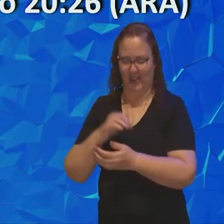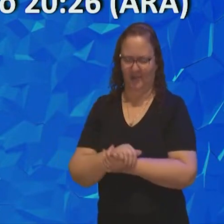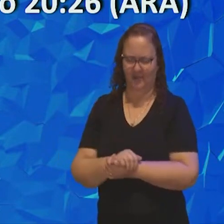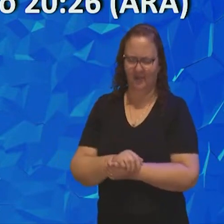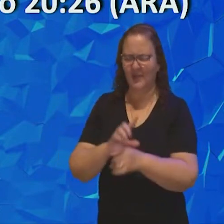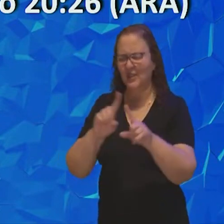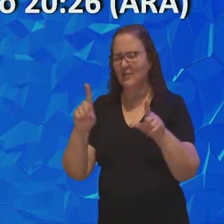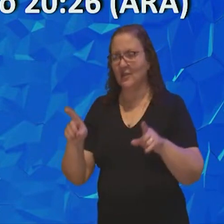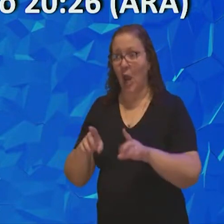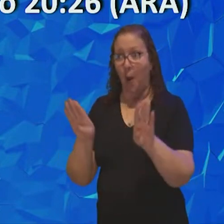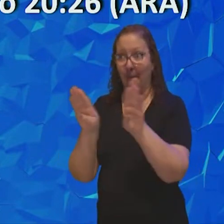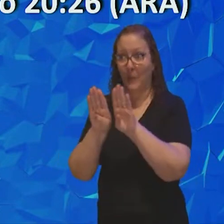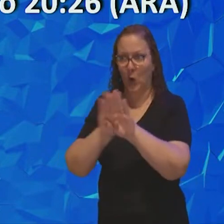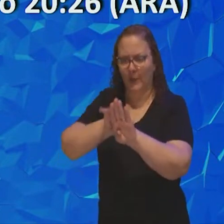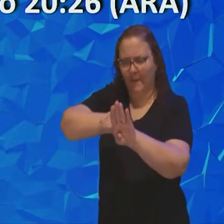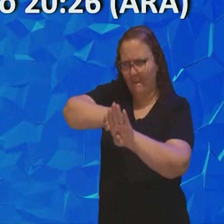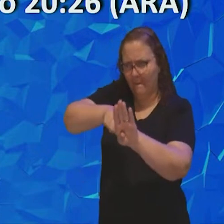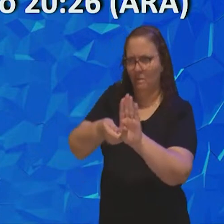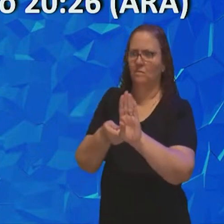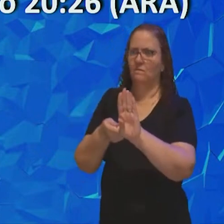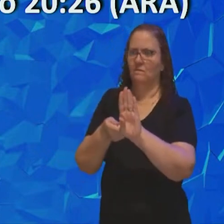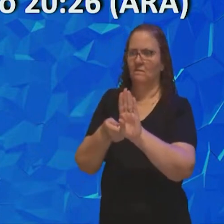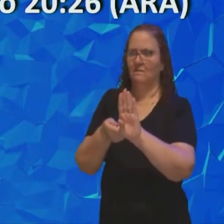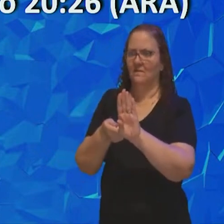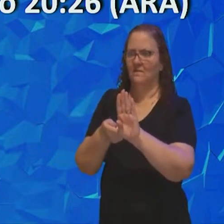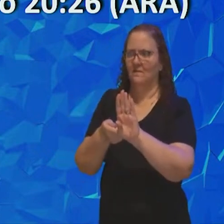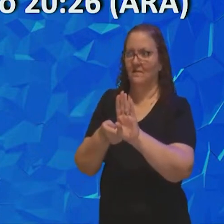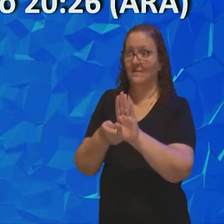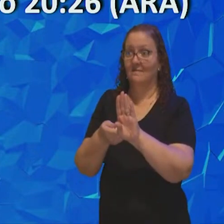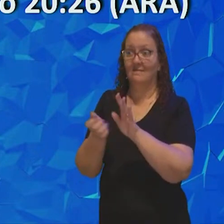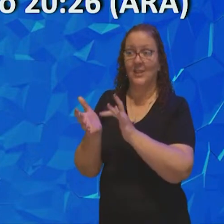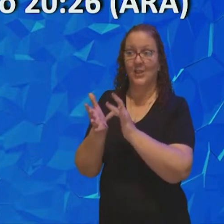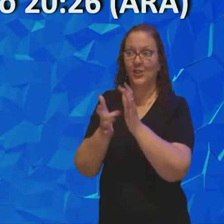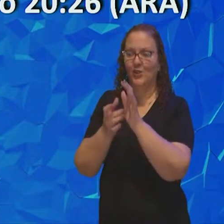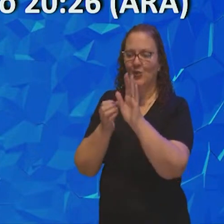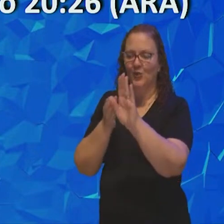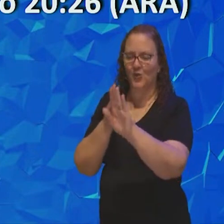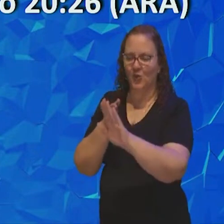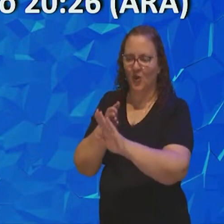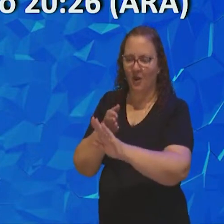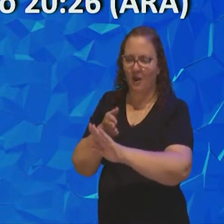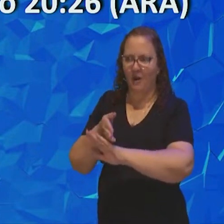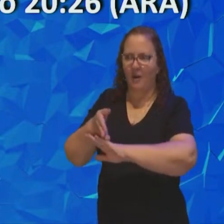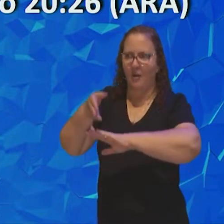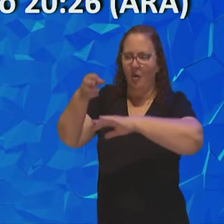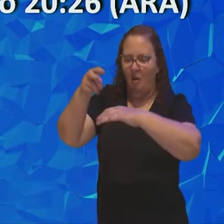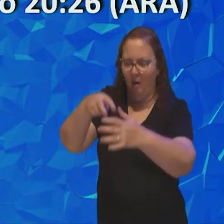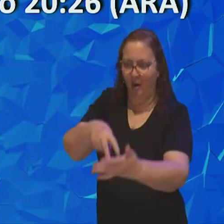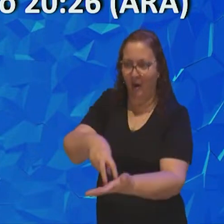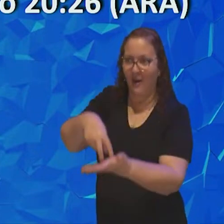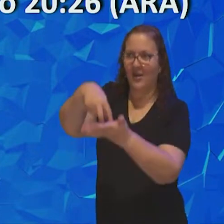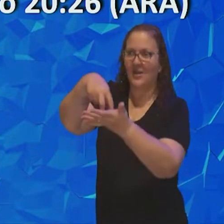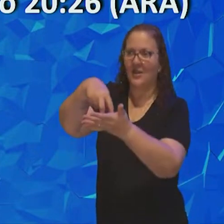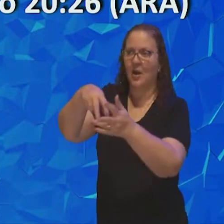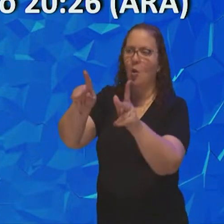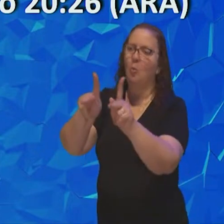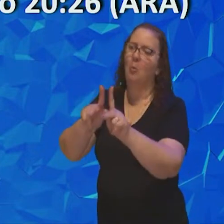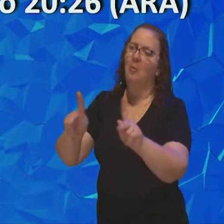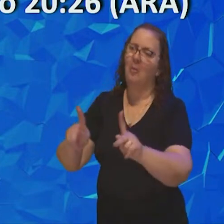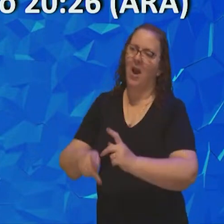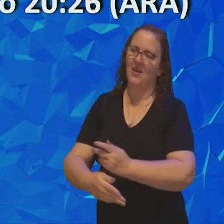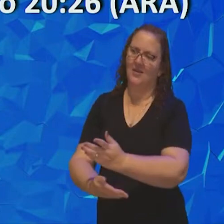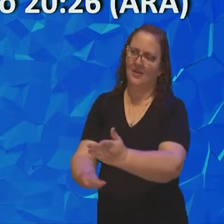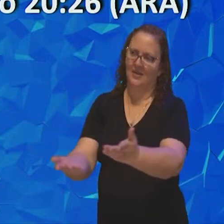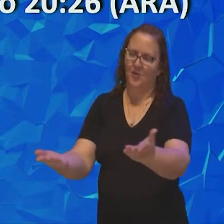Estando as portas trancadas, veio Jesus, pôs-se no meio deles e disse: paz seja